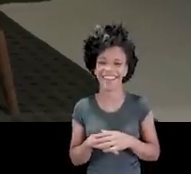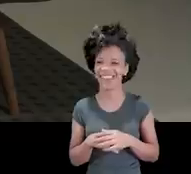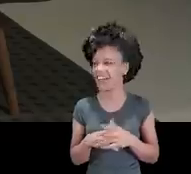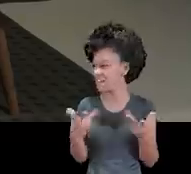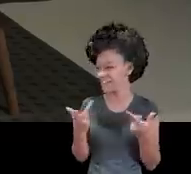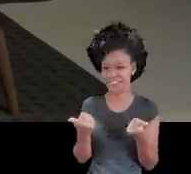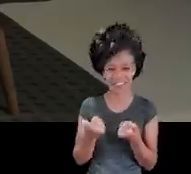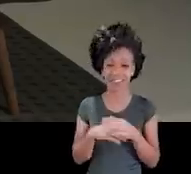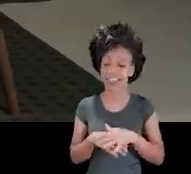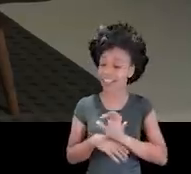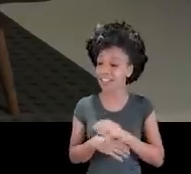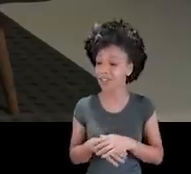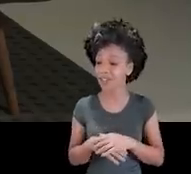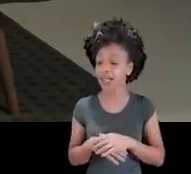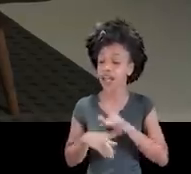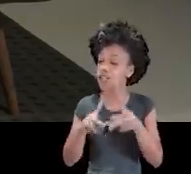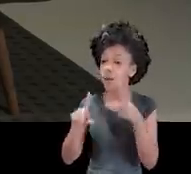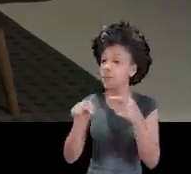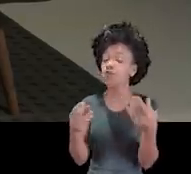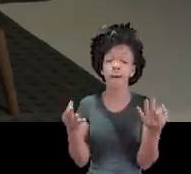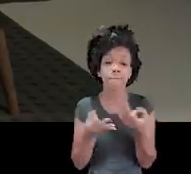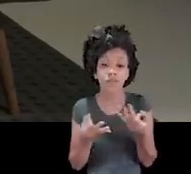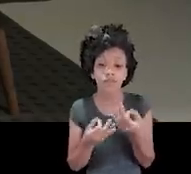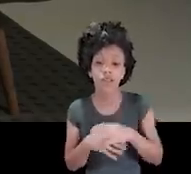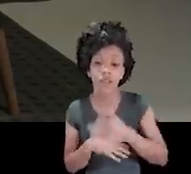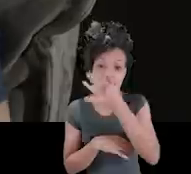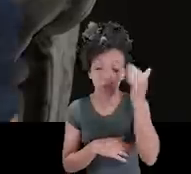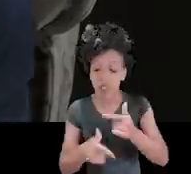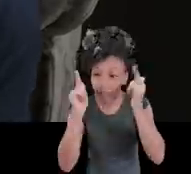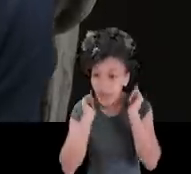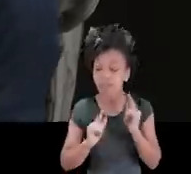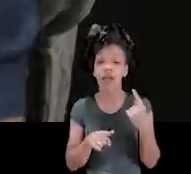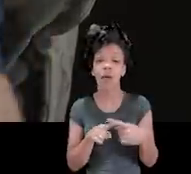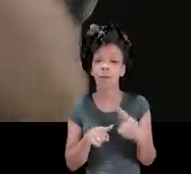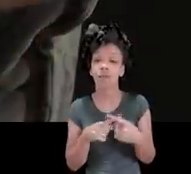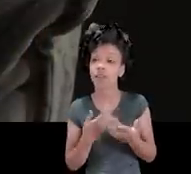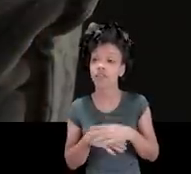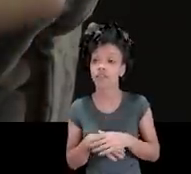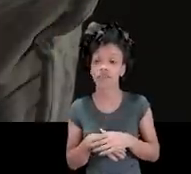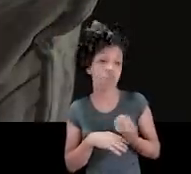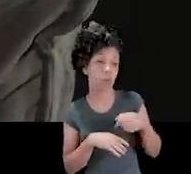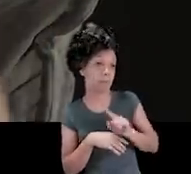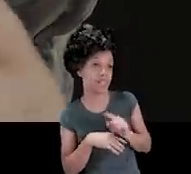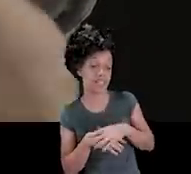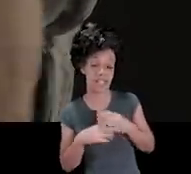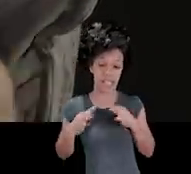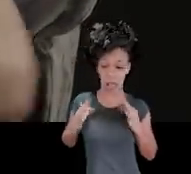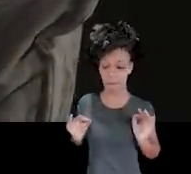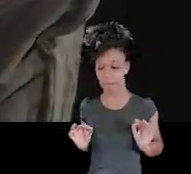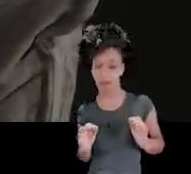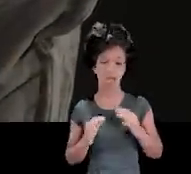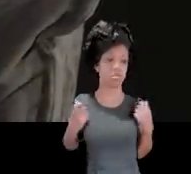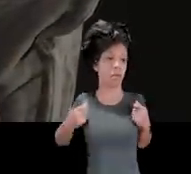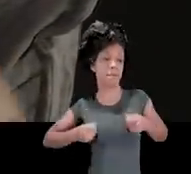vocês dois. É isso, cara. Esse é o presente perfeito pra quem é careca. Verdade. Porque você que não precisa já tá aí, acostumado se arrumar,